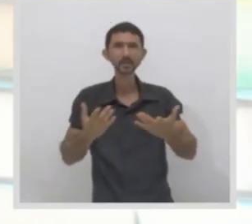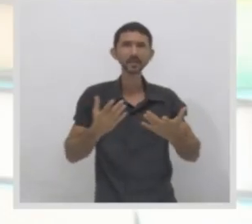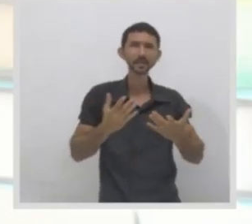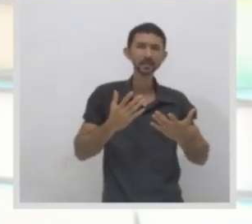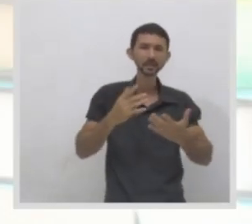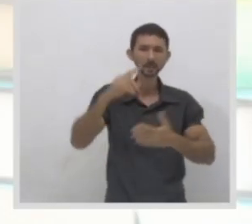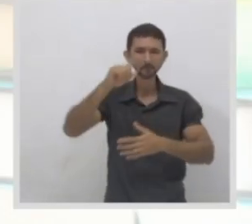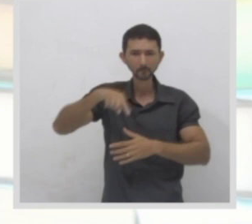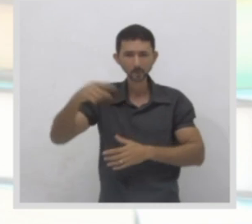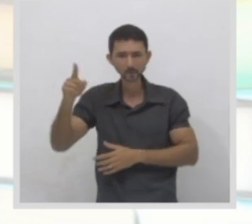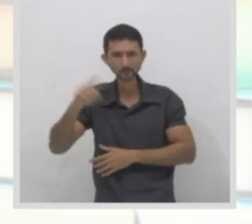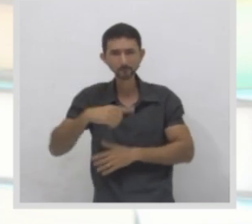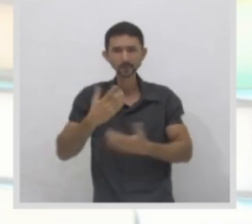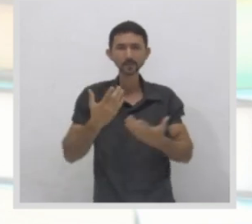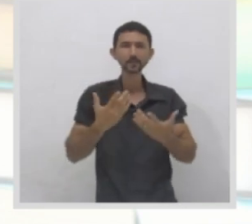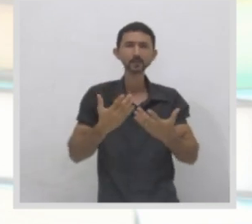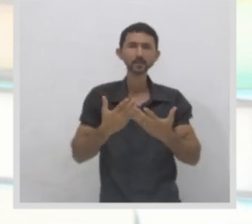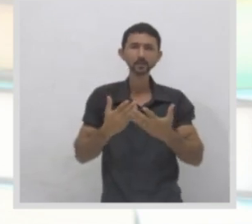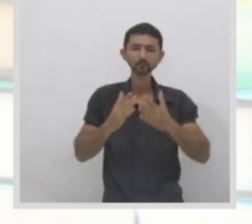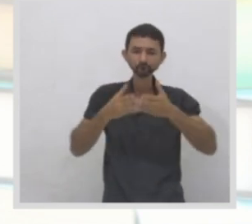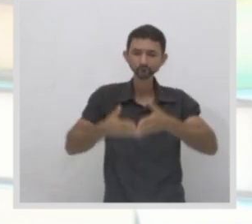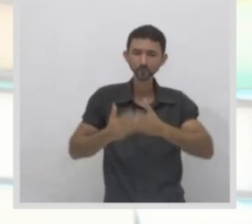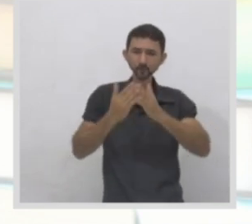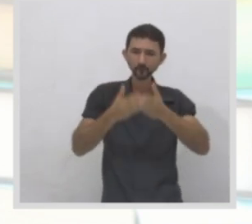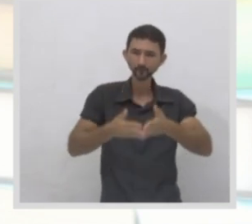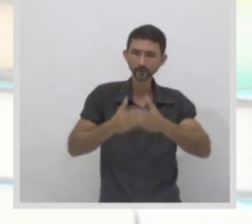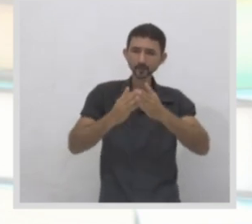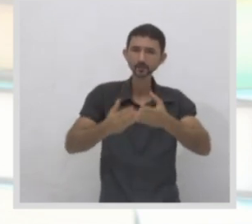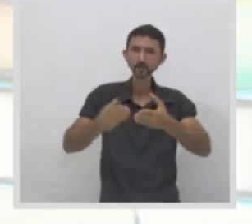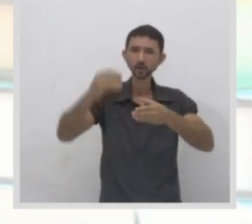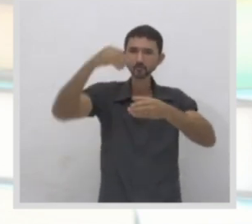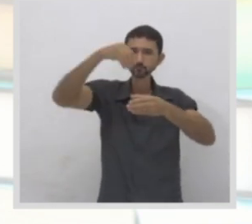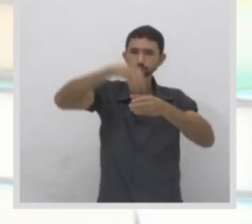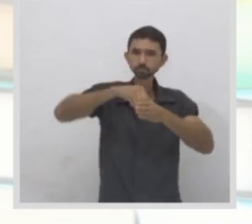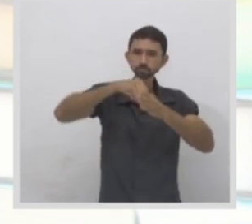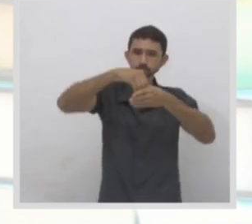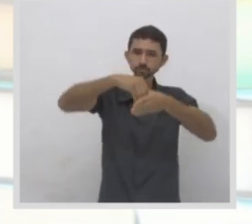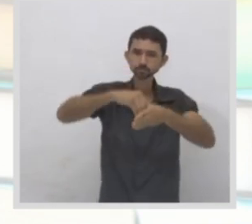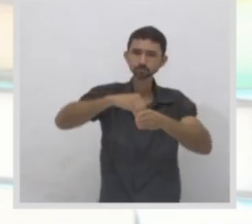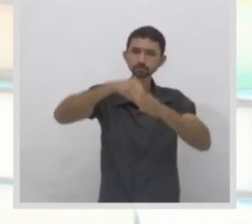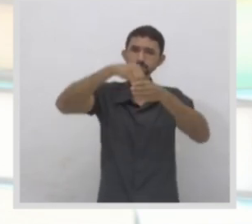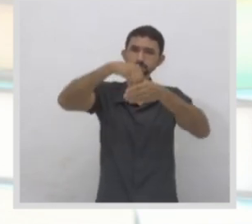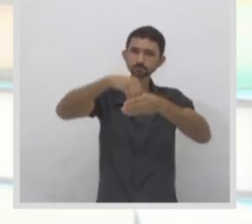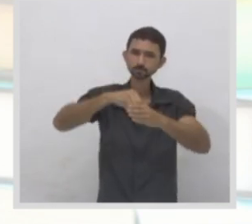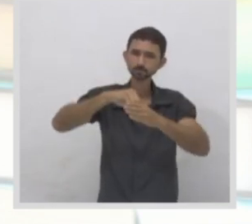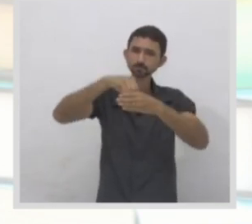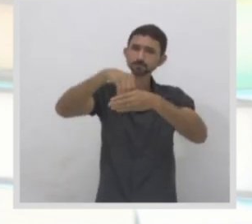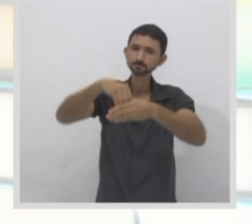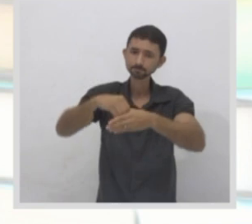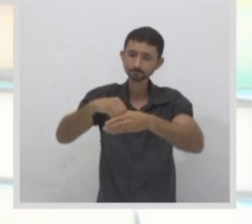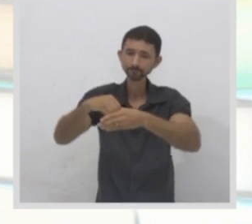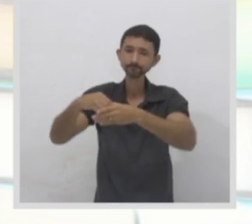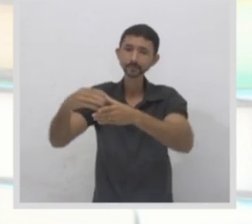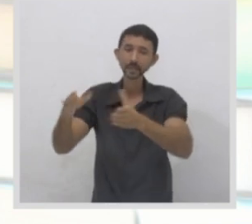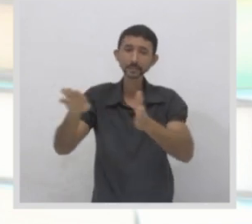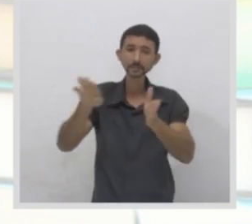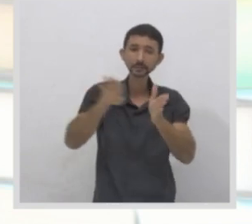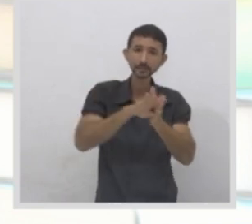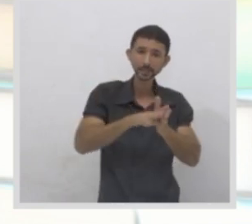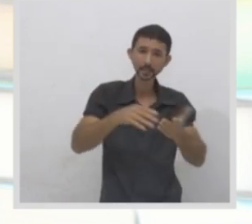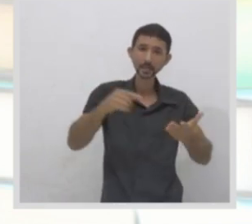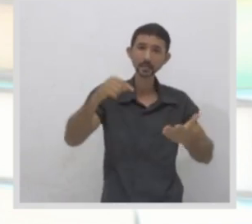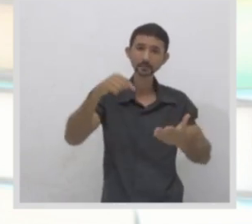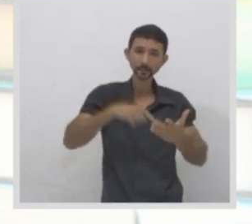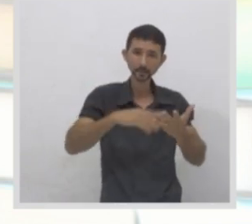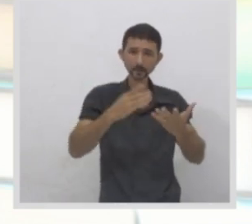proibiu que os navios flamengos que vinham da Holanda, que vinham da Bélgica, atracassem